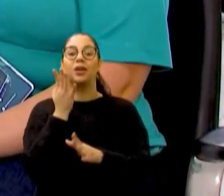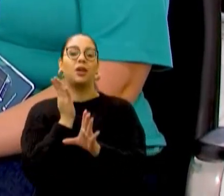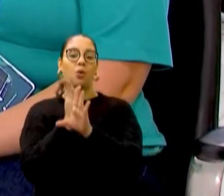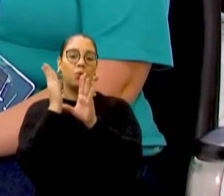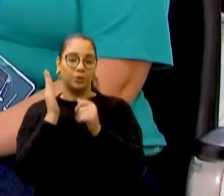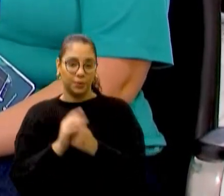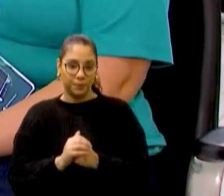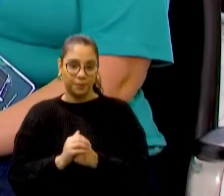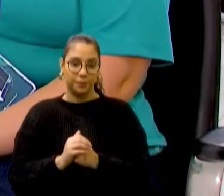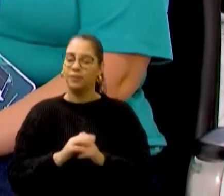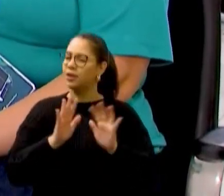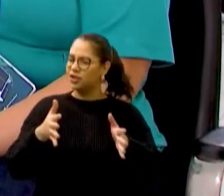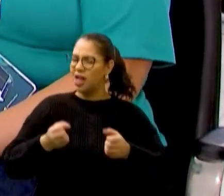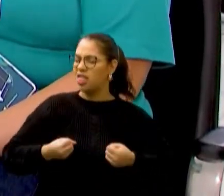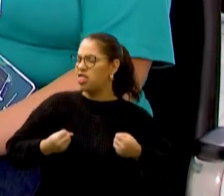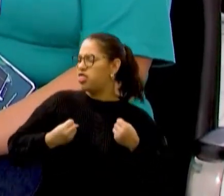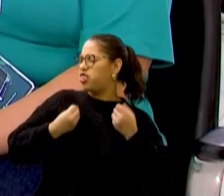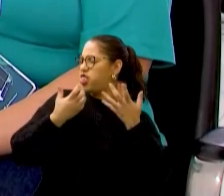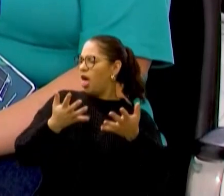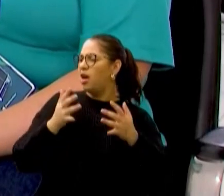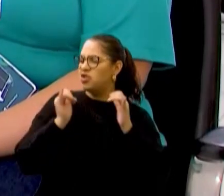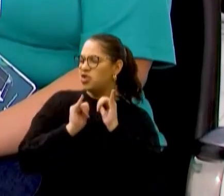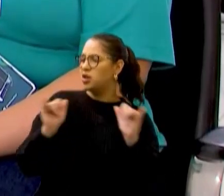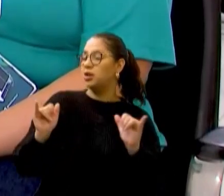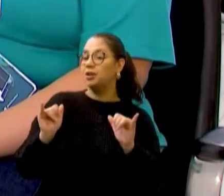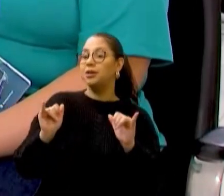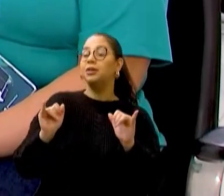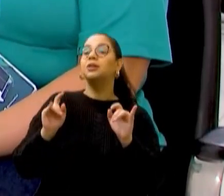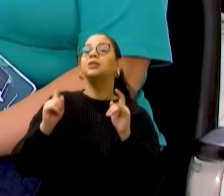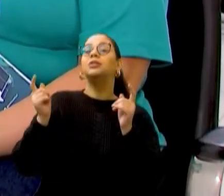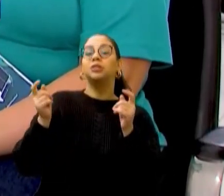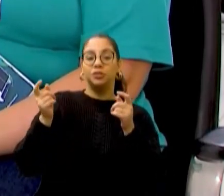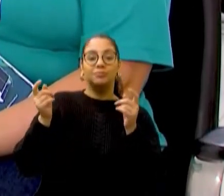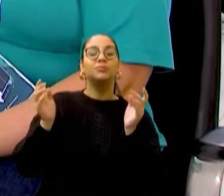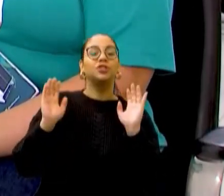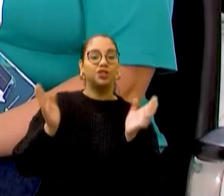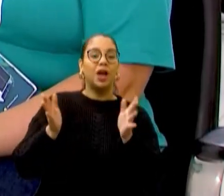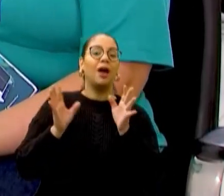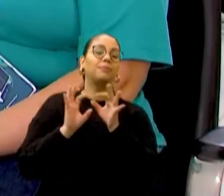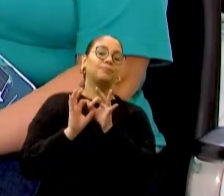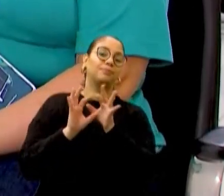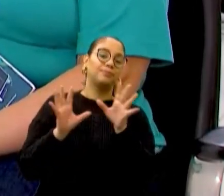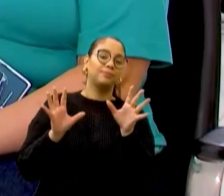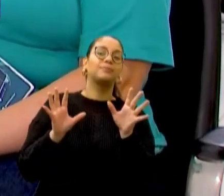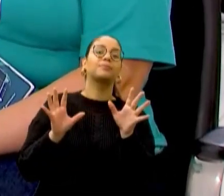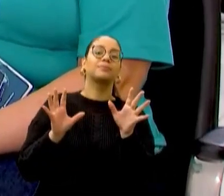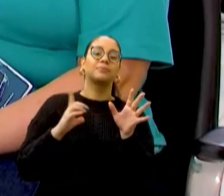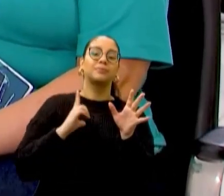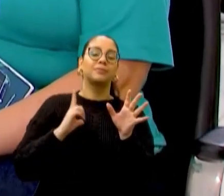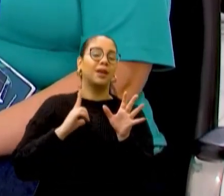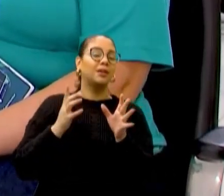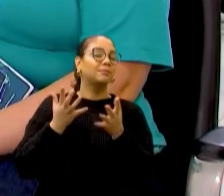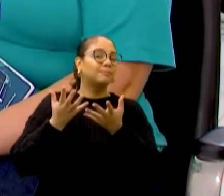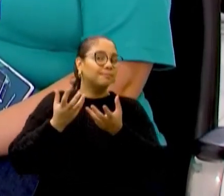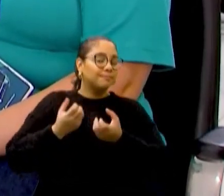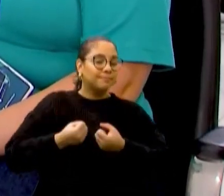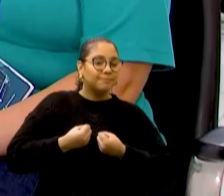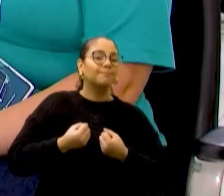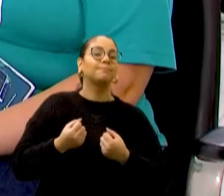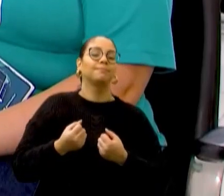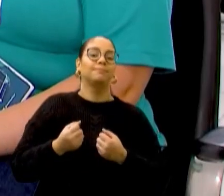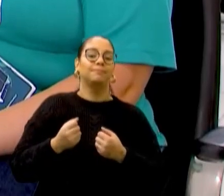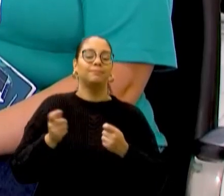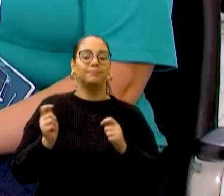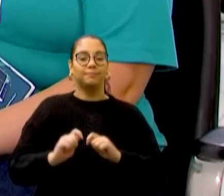e vem com a solução quando ele já desabafou e falou tudo ele já tá mais apto a ouvir mas tranquilidade como